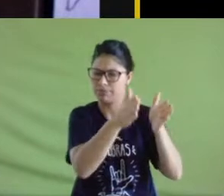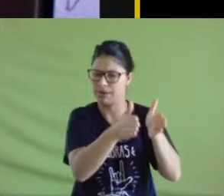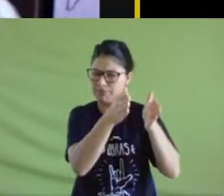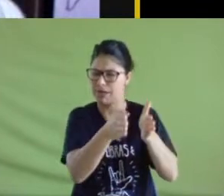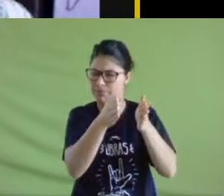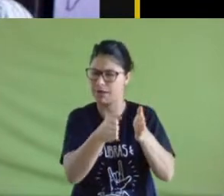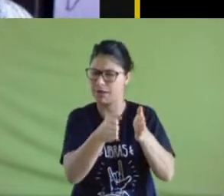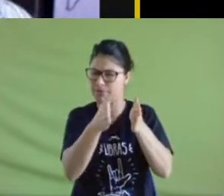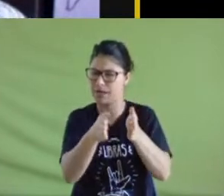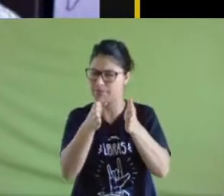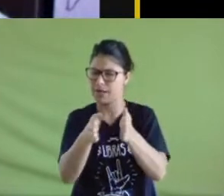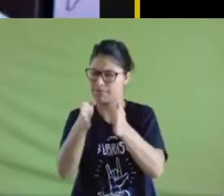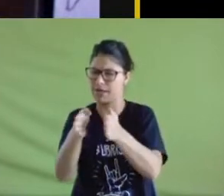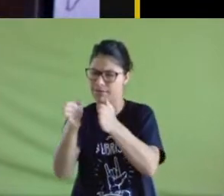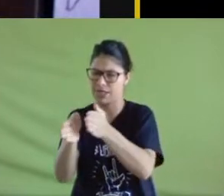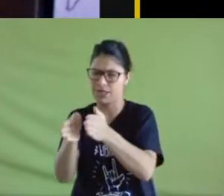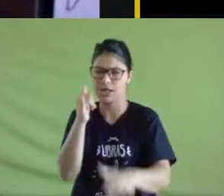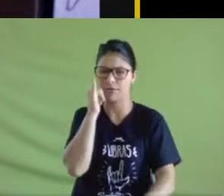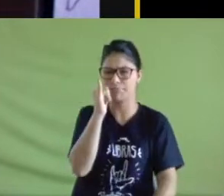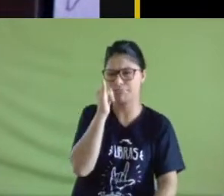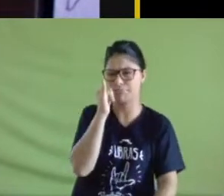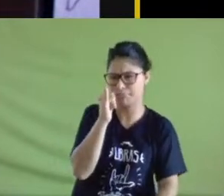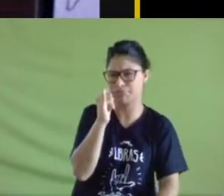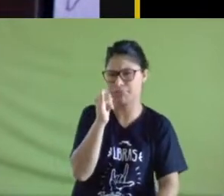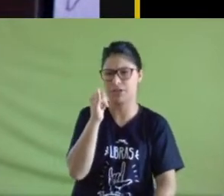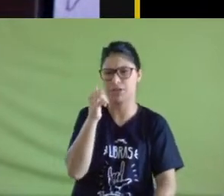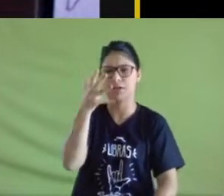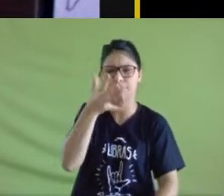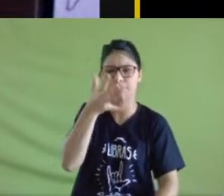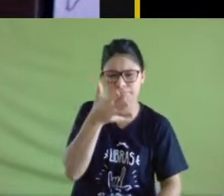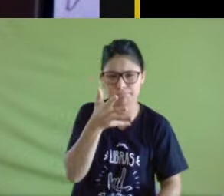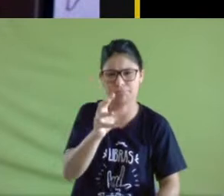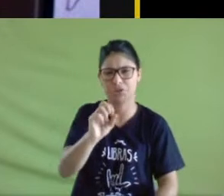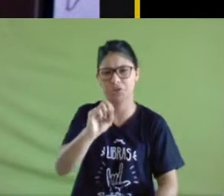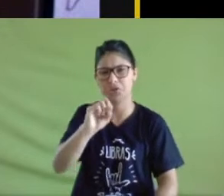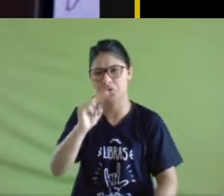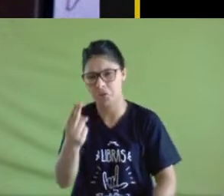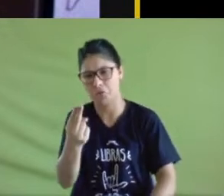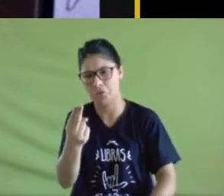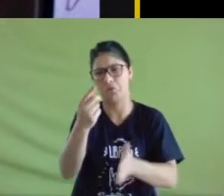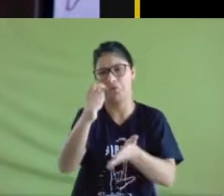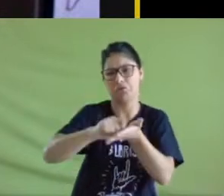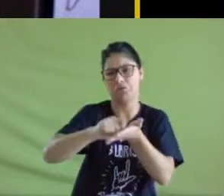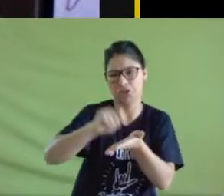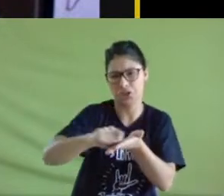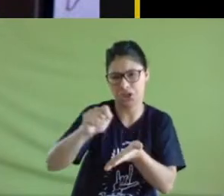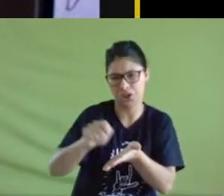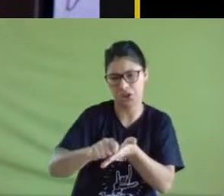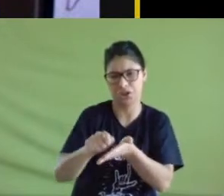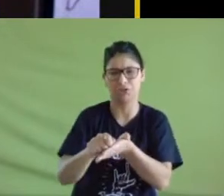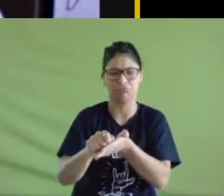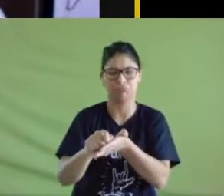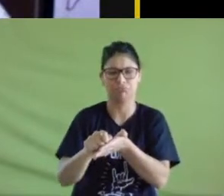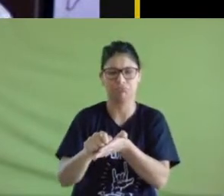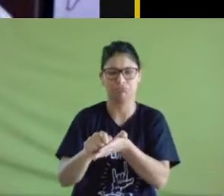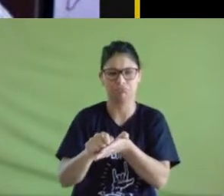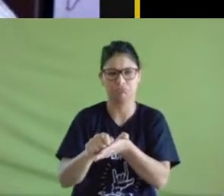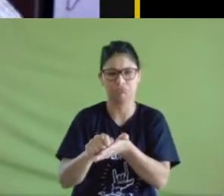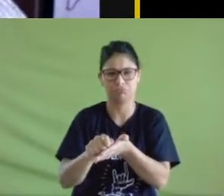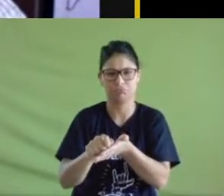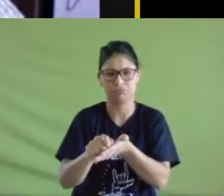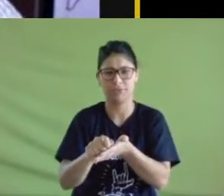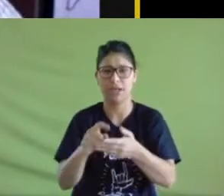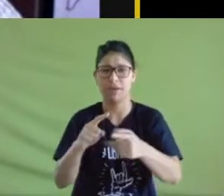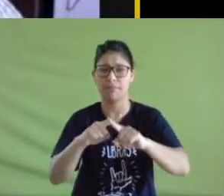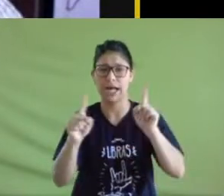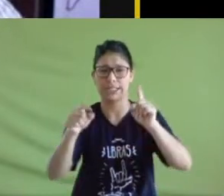expressas, faladas ou escritas para uma audiência. Agora, então, muito